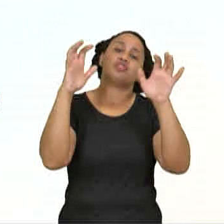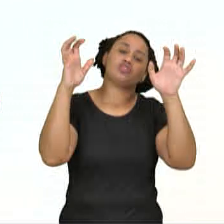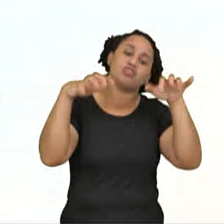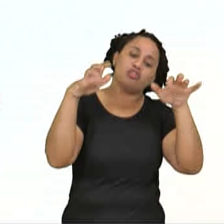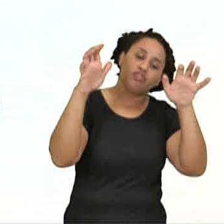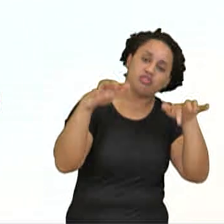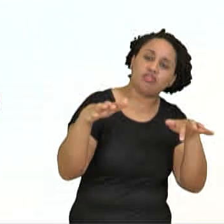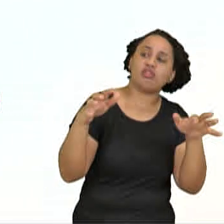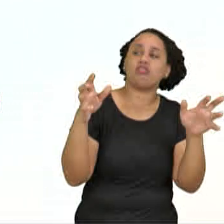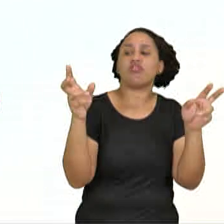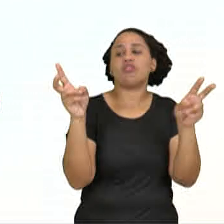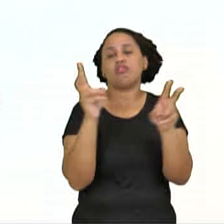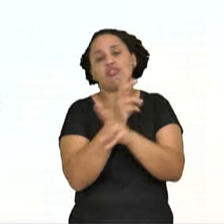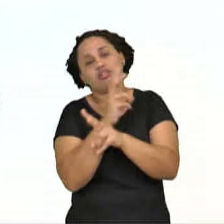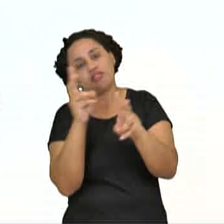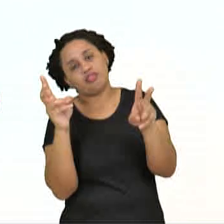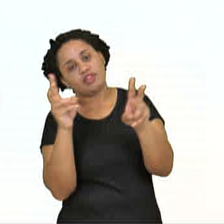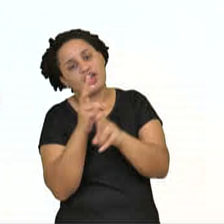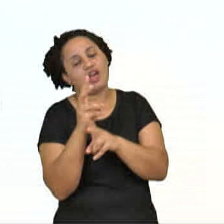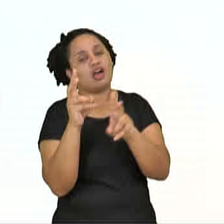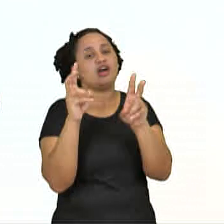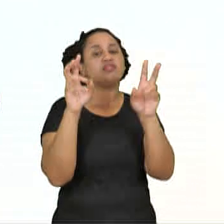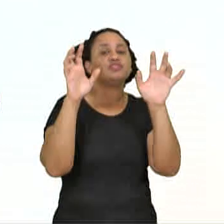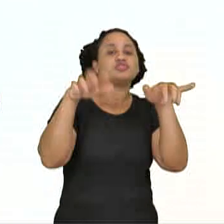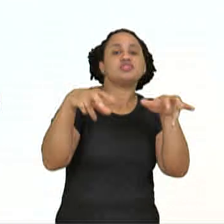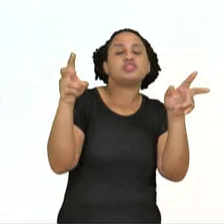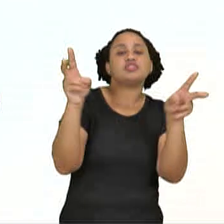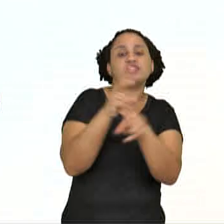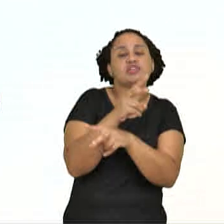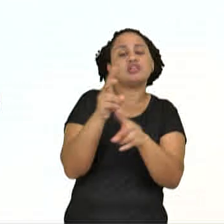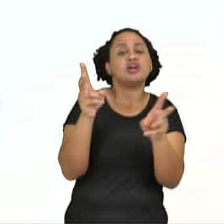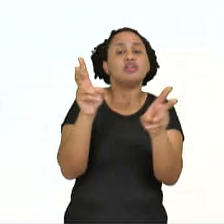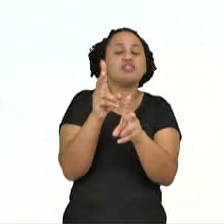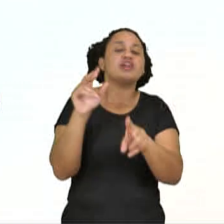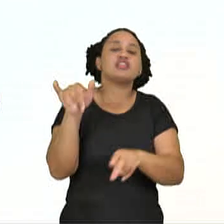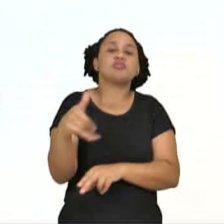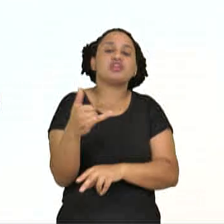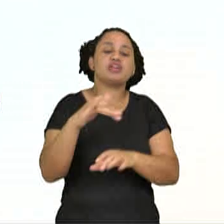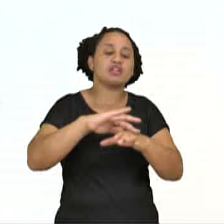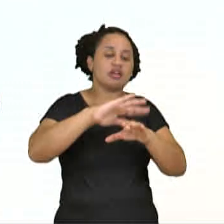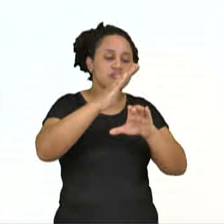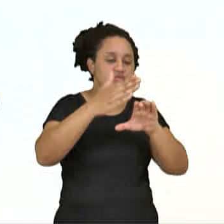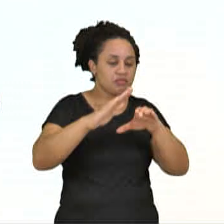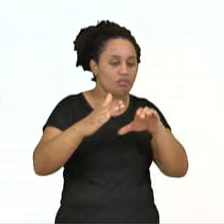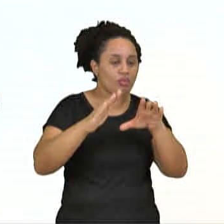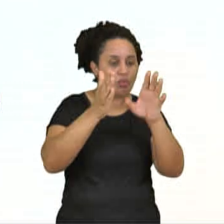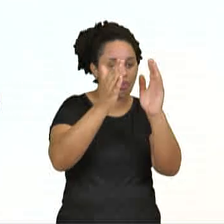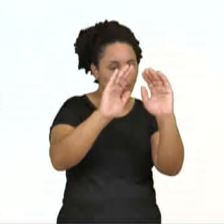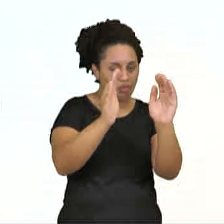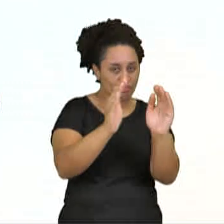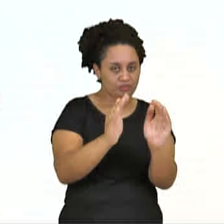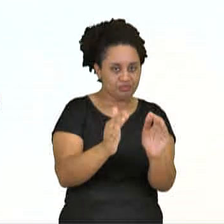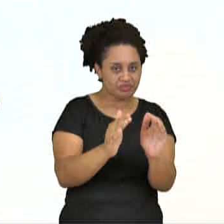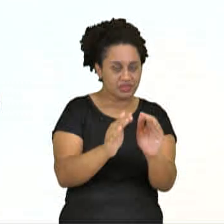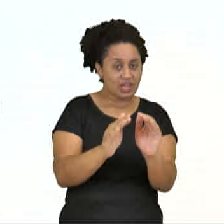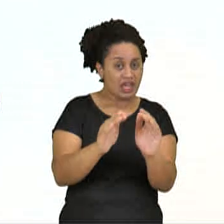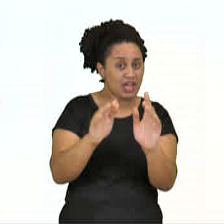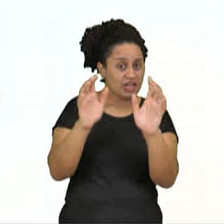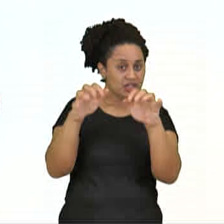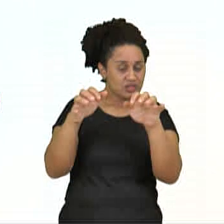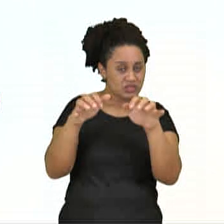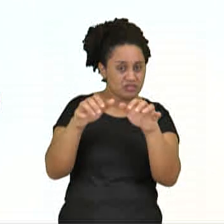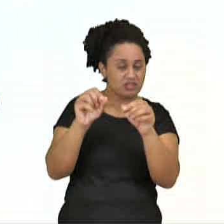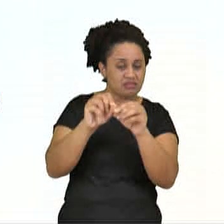e chovia. O vento se divertia fazendo esculturas nas rochas e a chuva rolava areia para o mar.